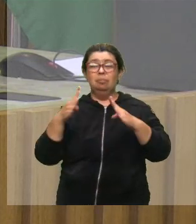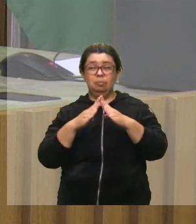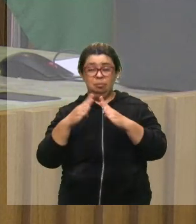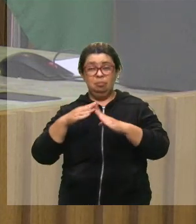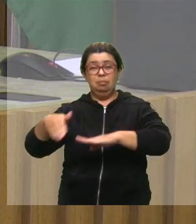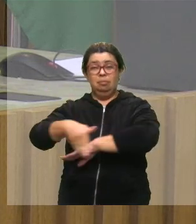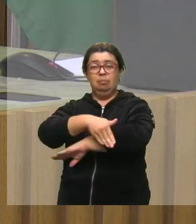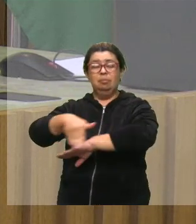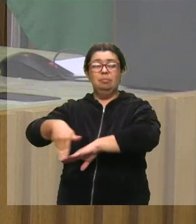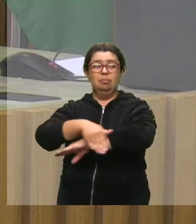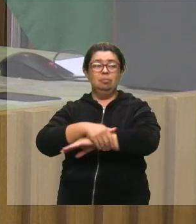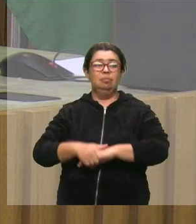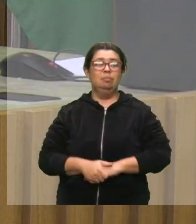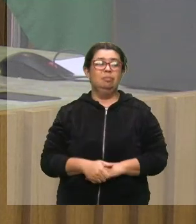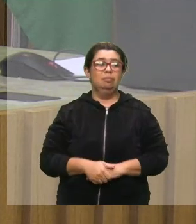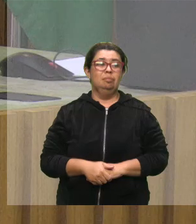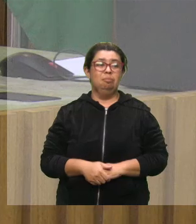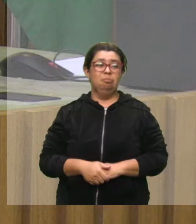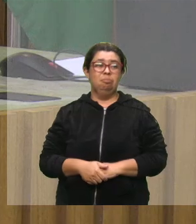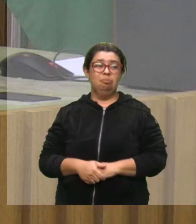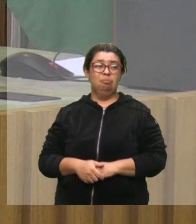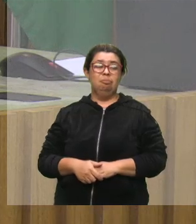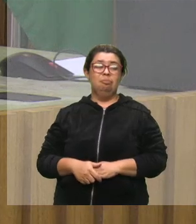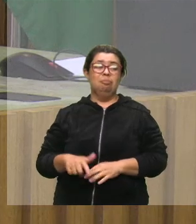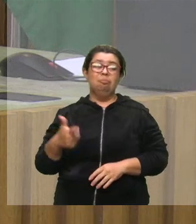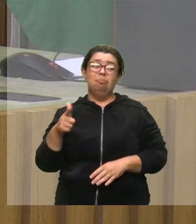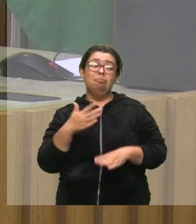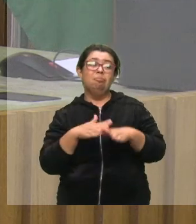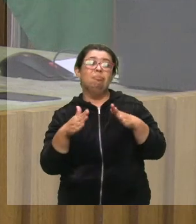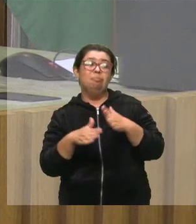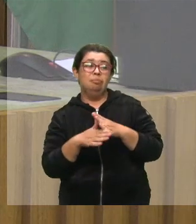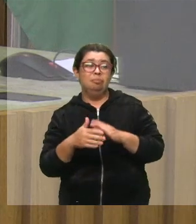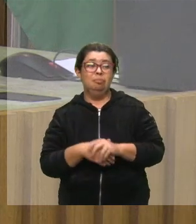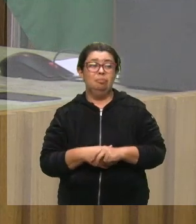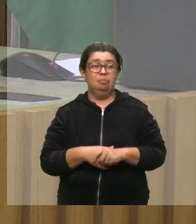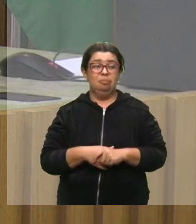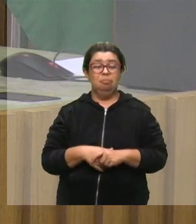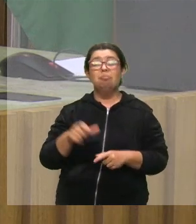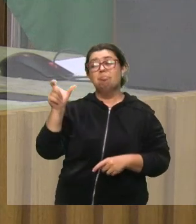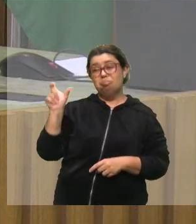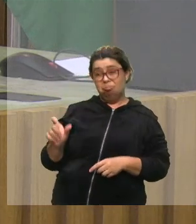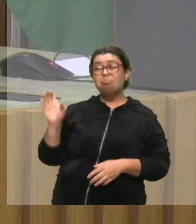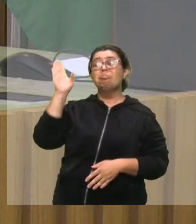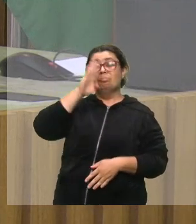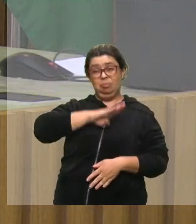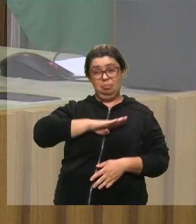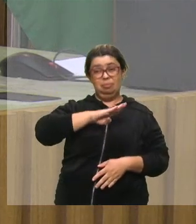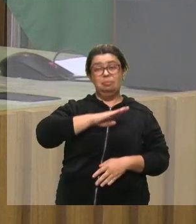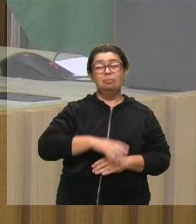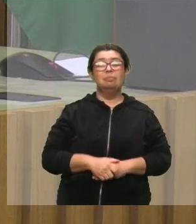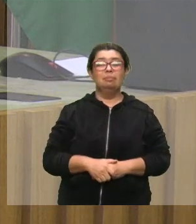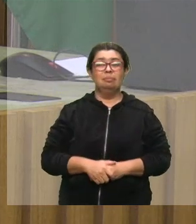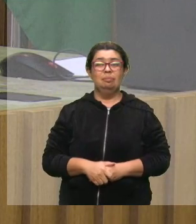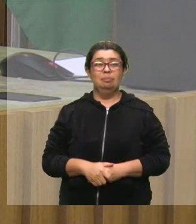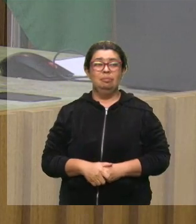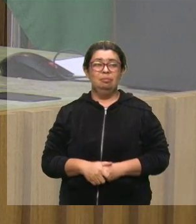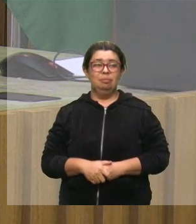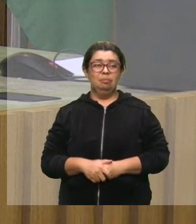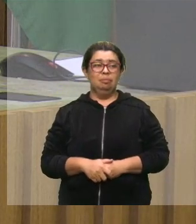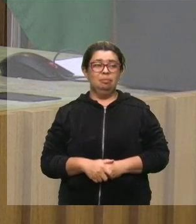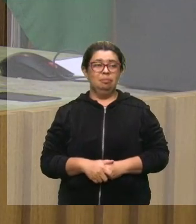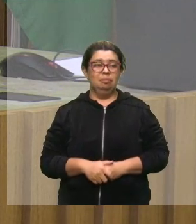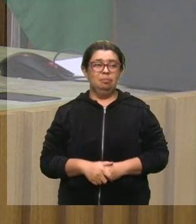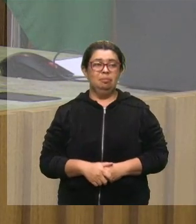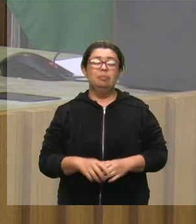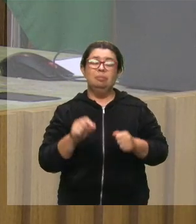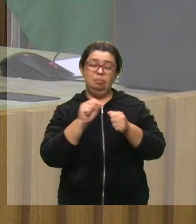entendeu? Que nem eu falei, nem todos os moradores de rua é mau elemento, certo? Então, em cima da área social, eu ia